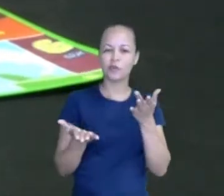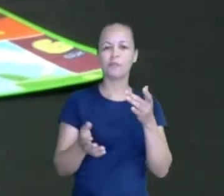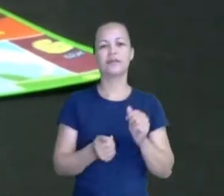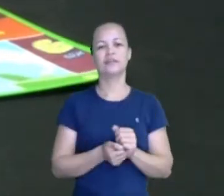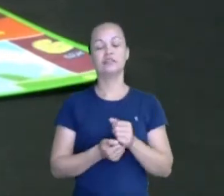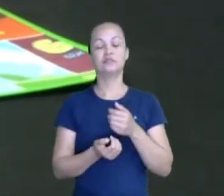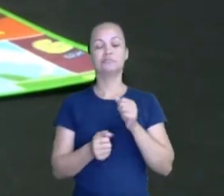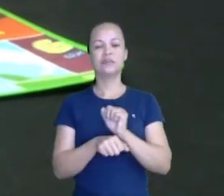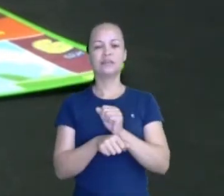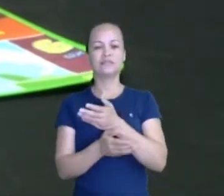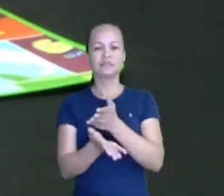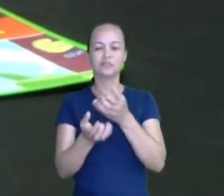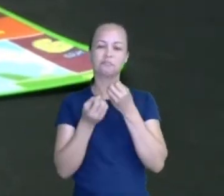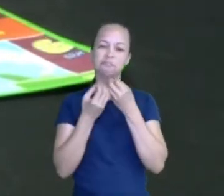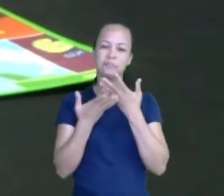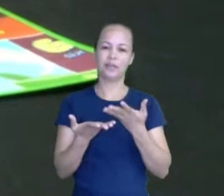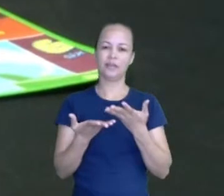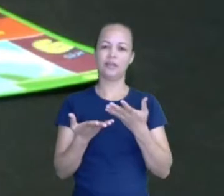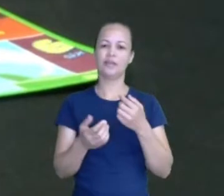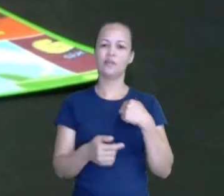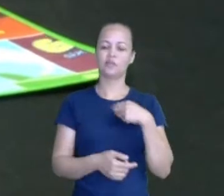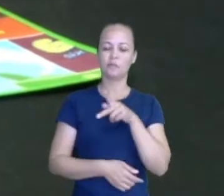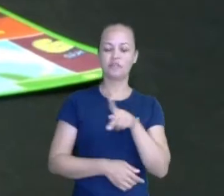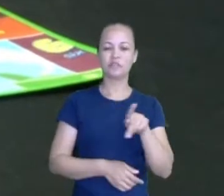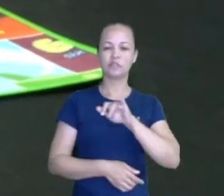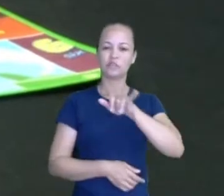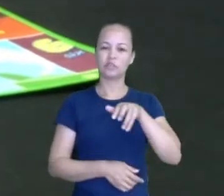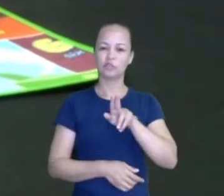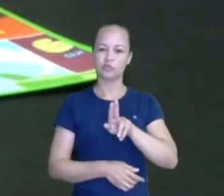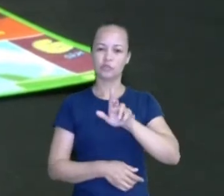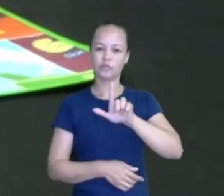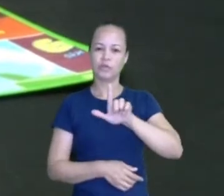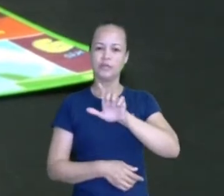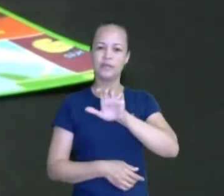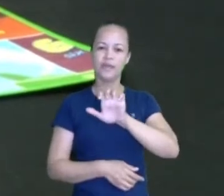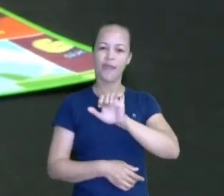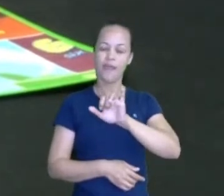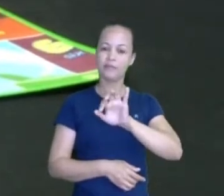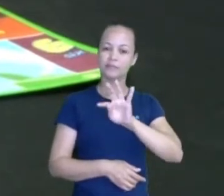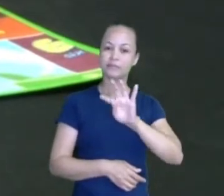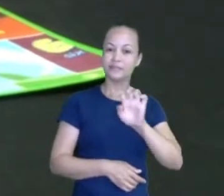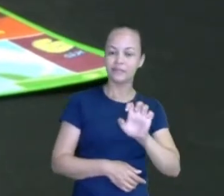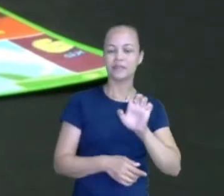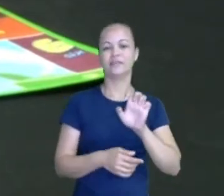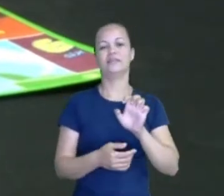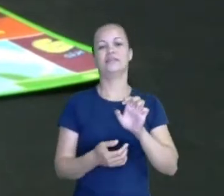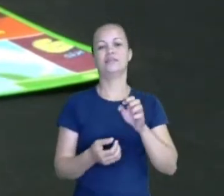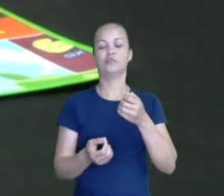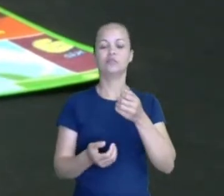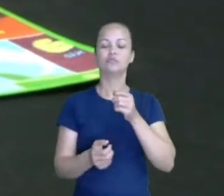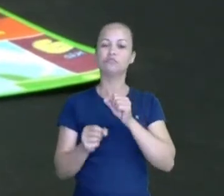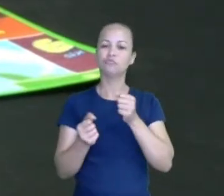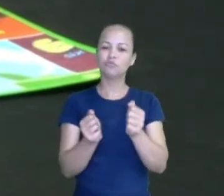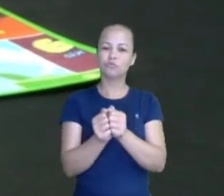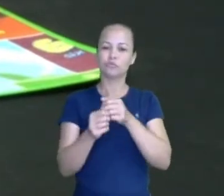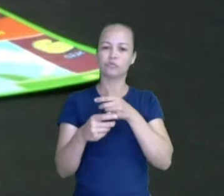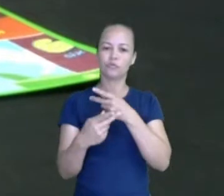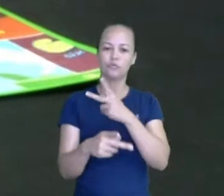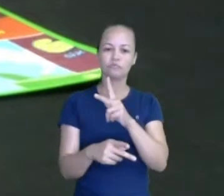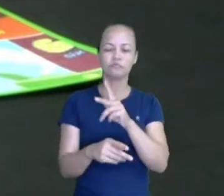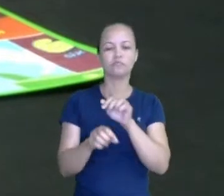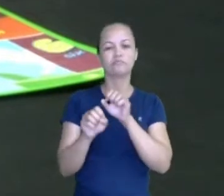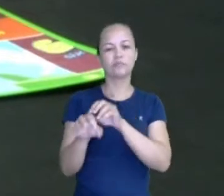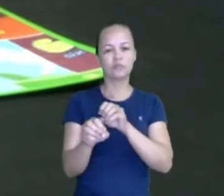Juliette, a tia Juju, e estarei com vocês mais uma vez nessa aula da educação infantil. E mais uma vez vamos para